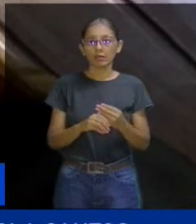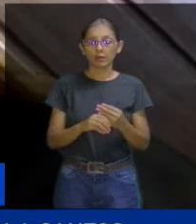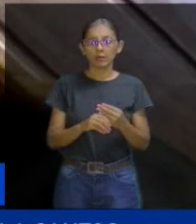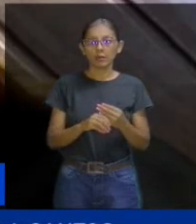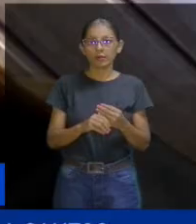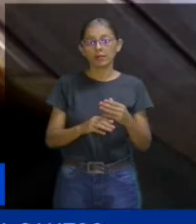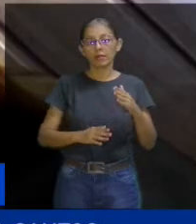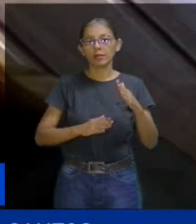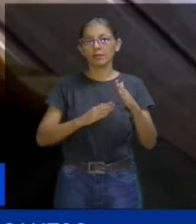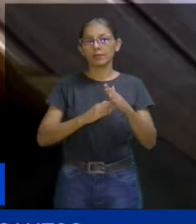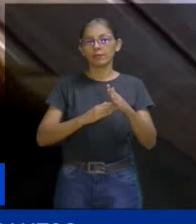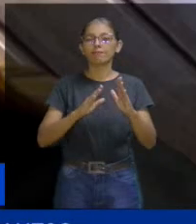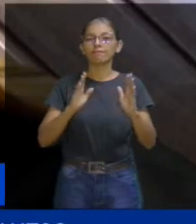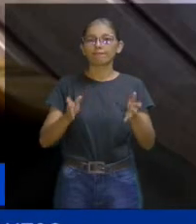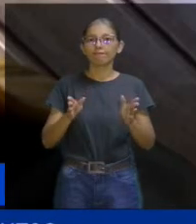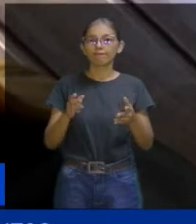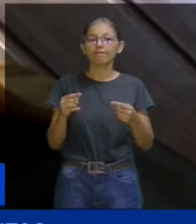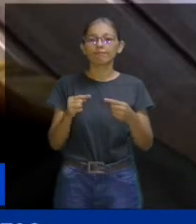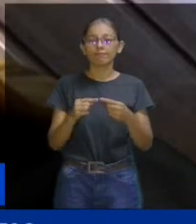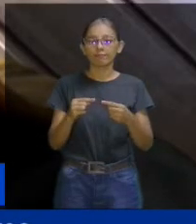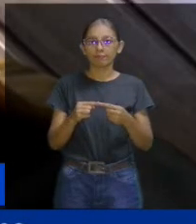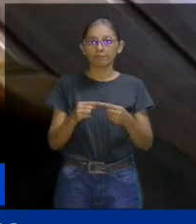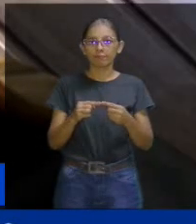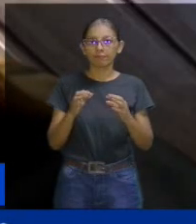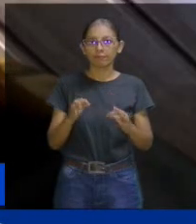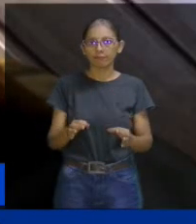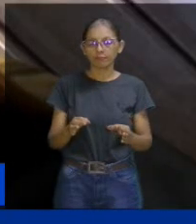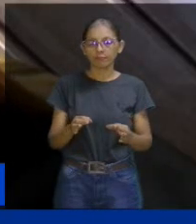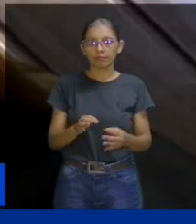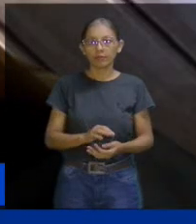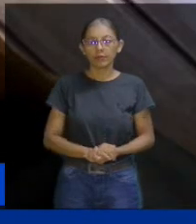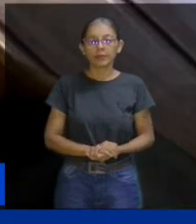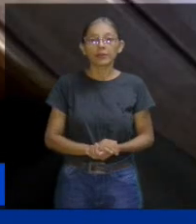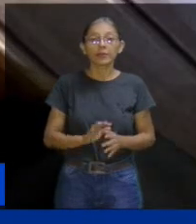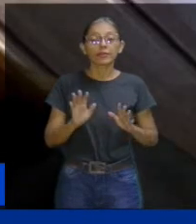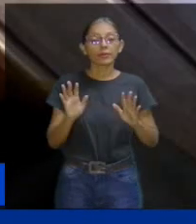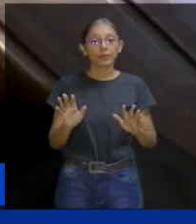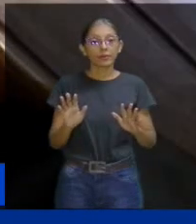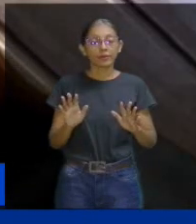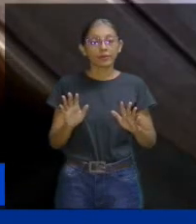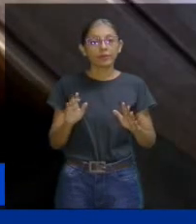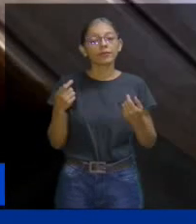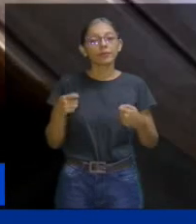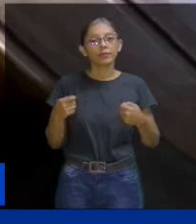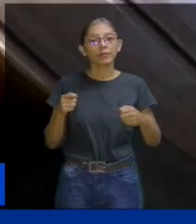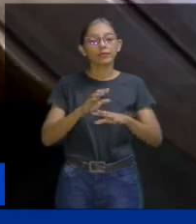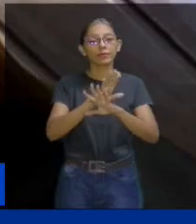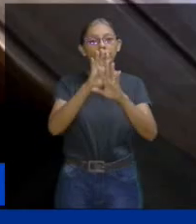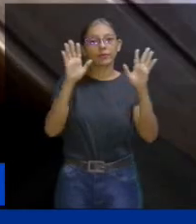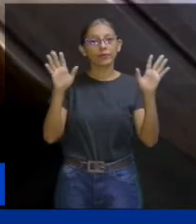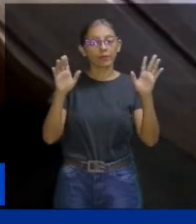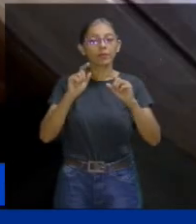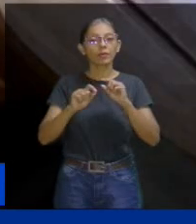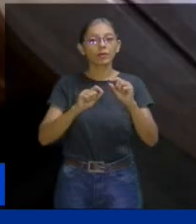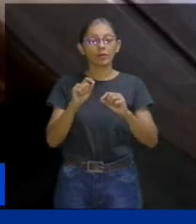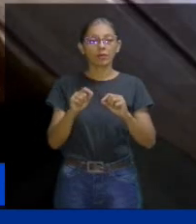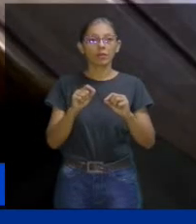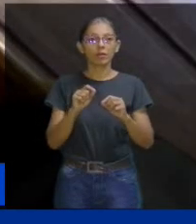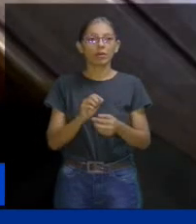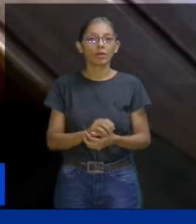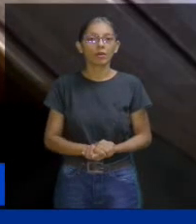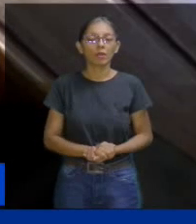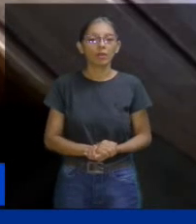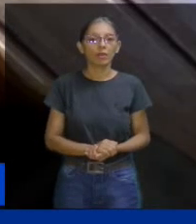da limitação que está imposta, né, na norma de regência. Contudo, é imperioso esclarecer que esse motor de locomoção,